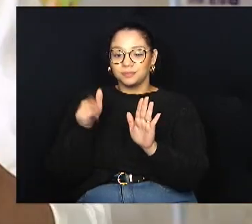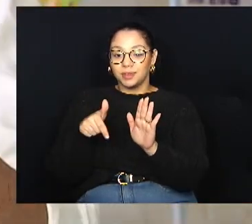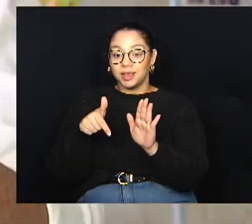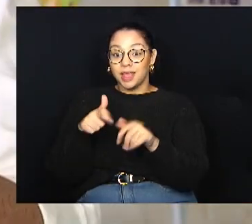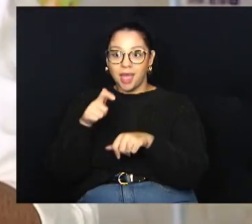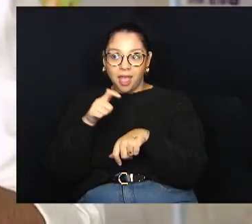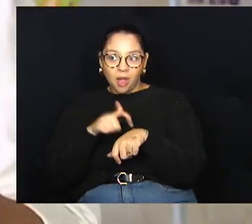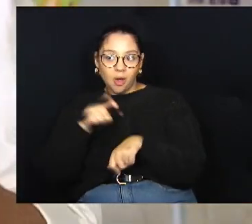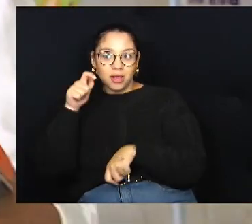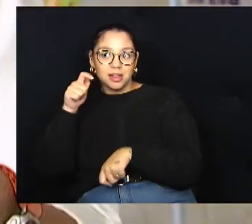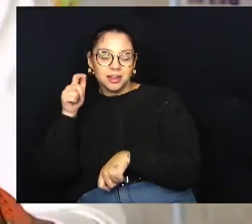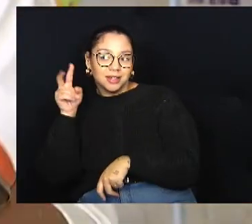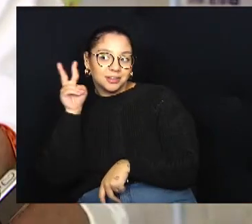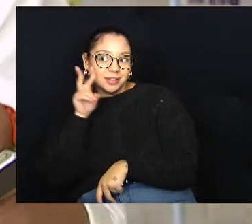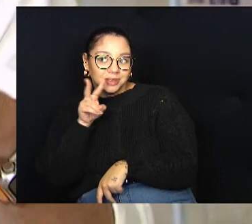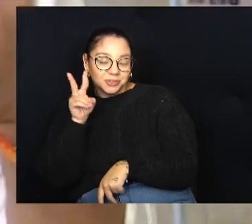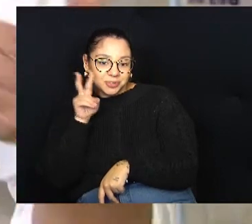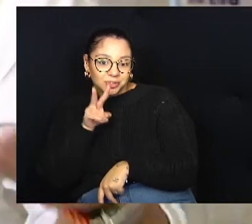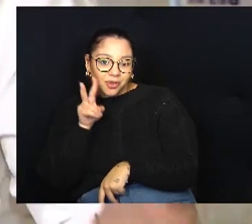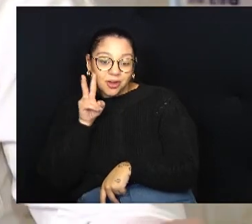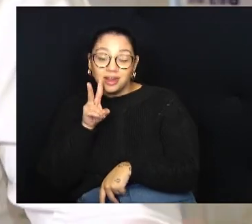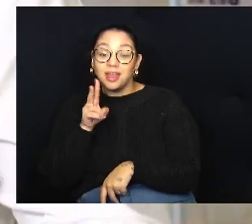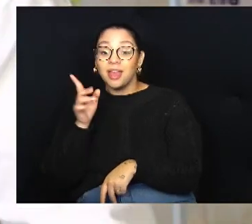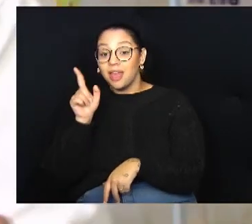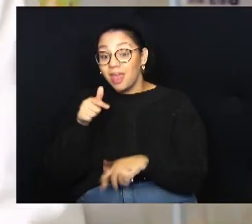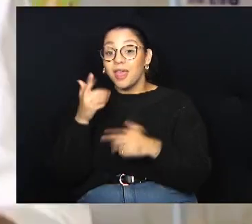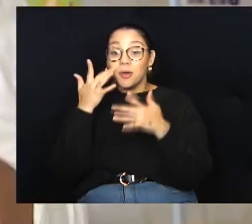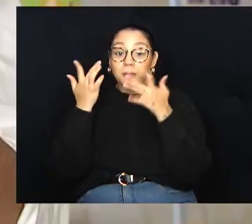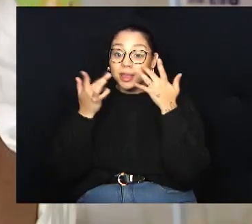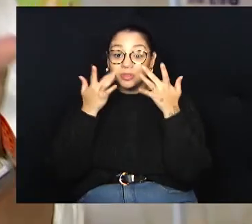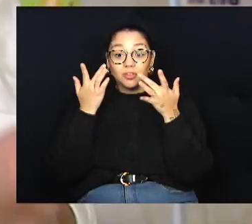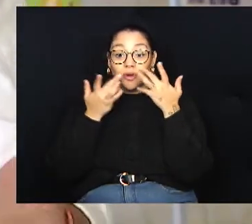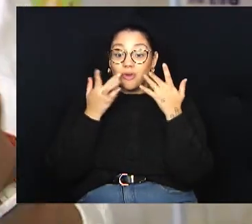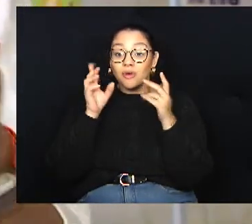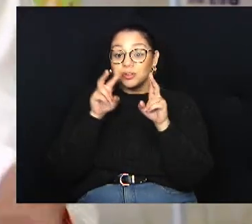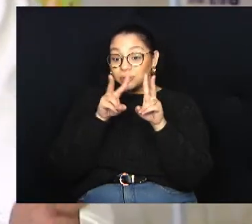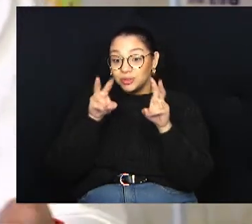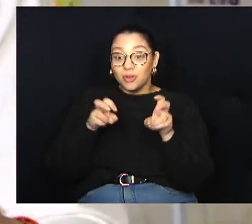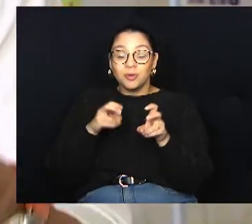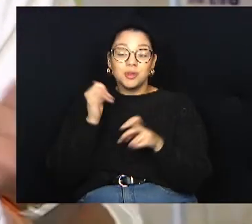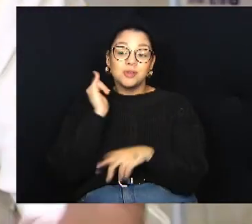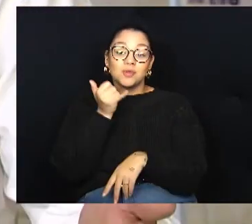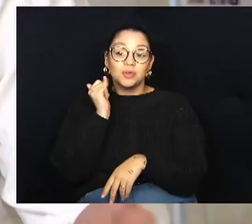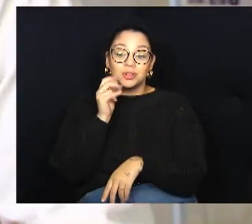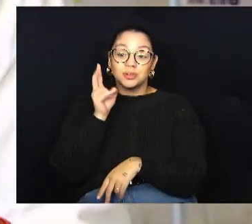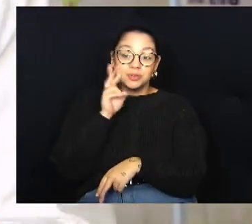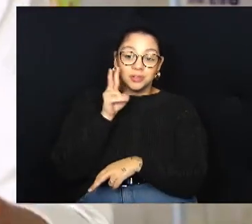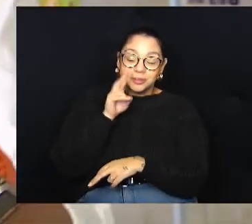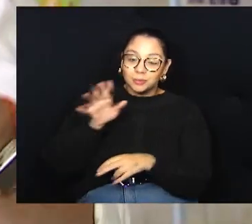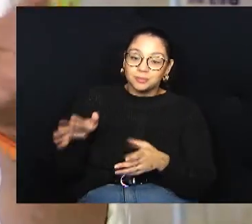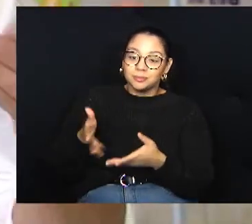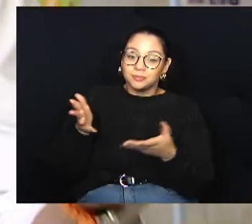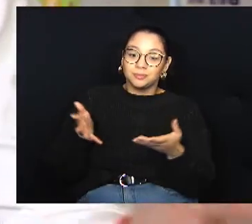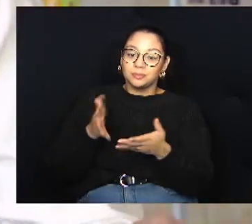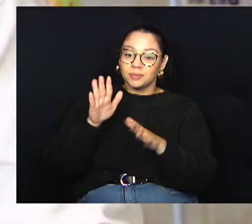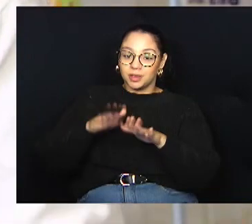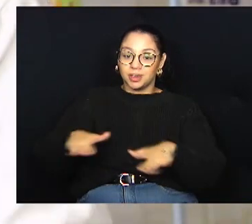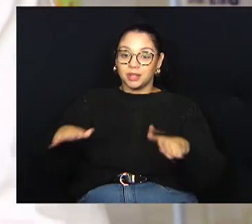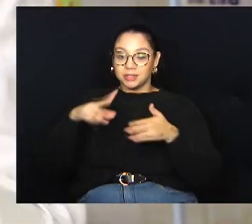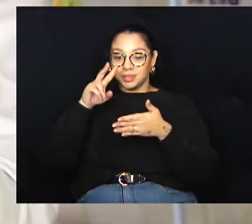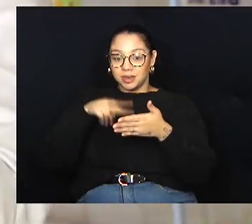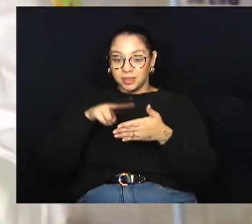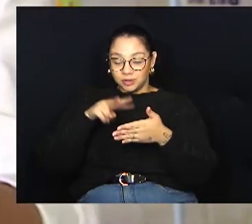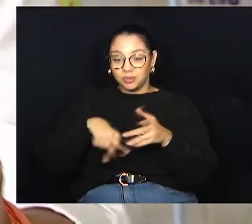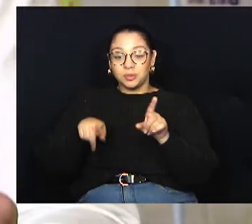que é uma peça falando sobre contação de histórias, estimulando as crianças à leitura. Tem também o Canil da